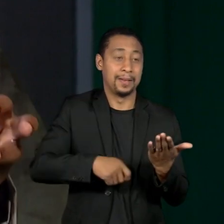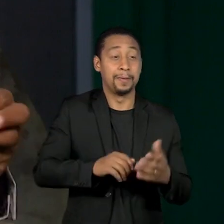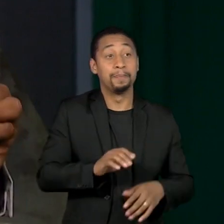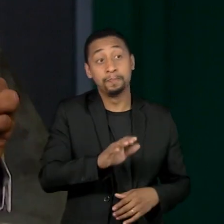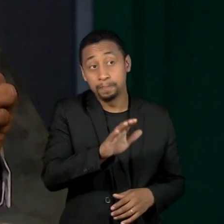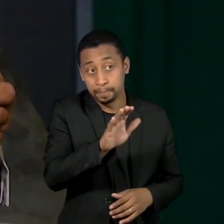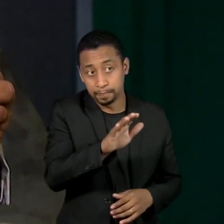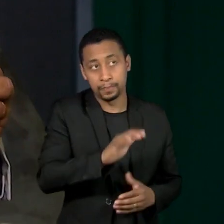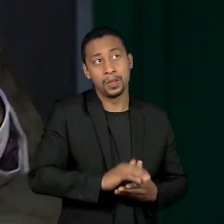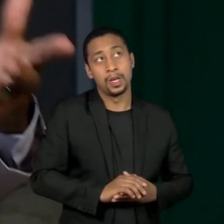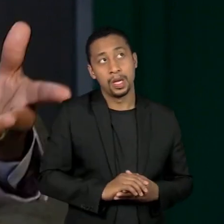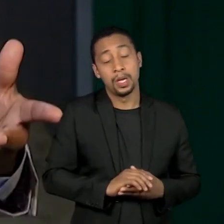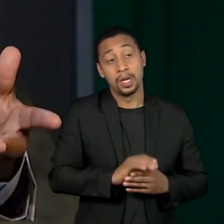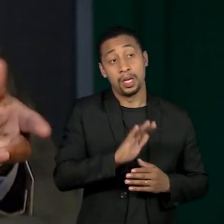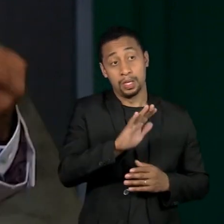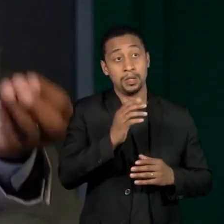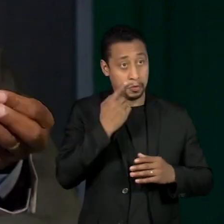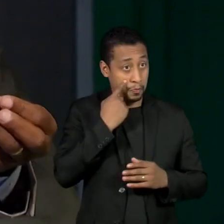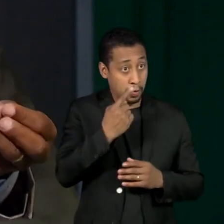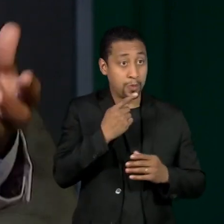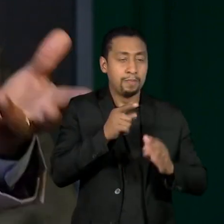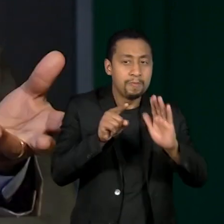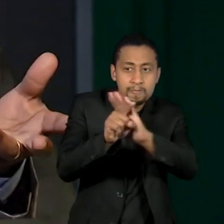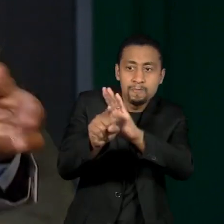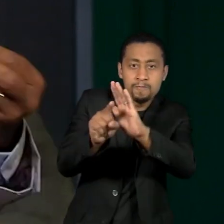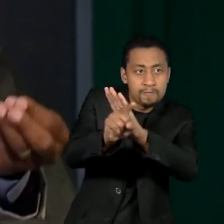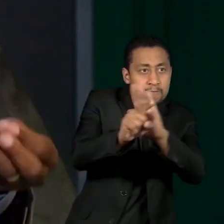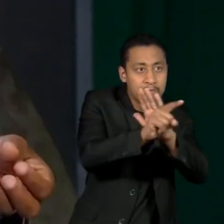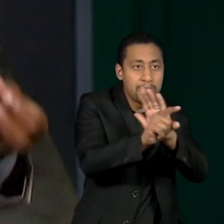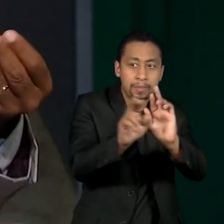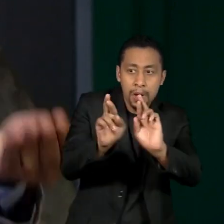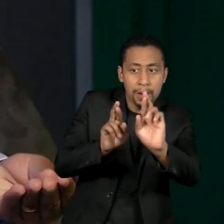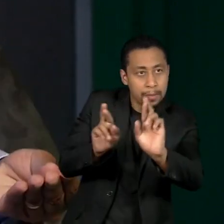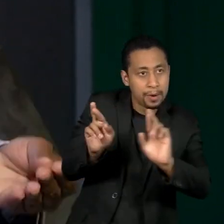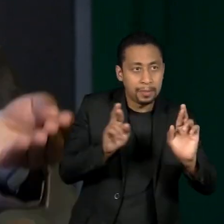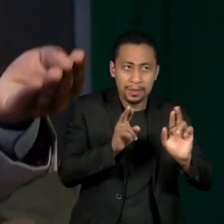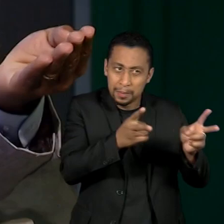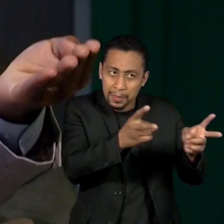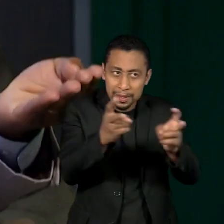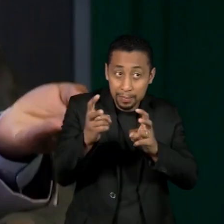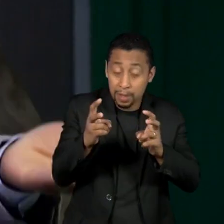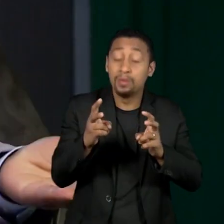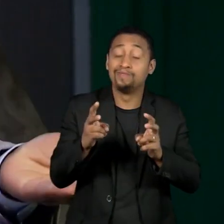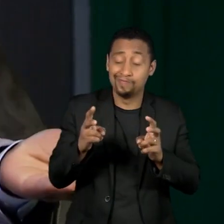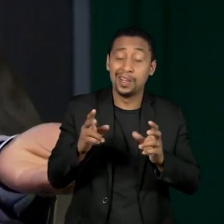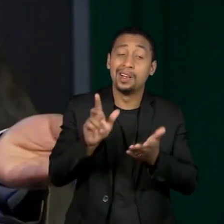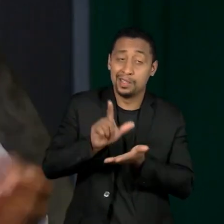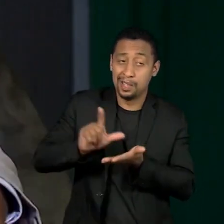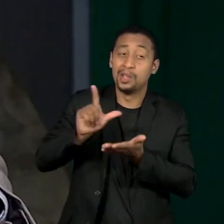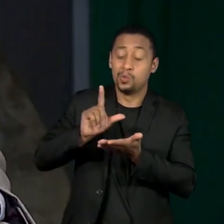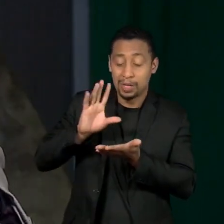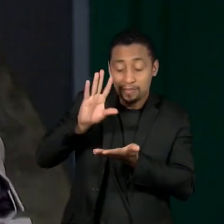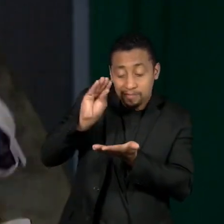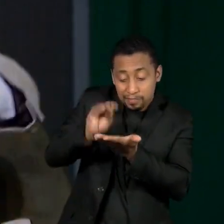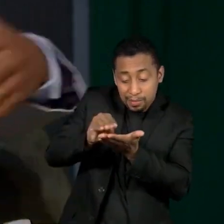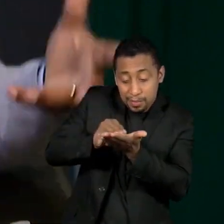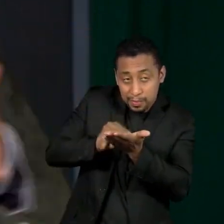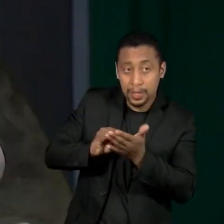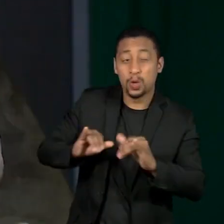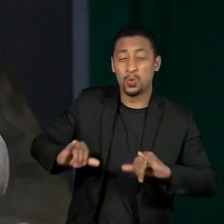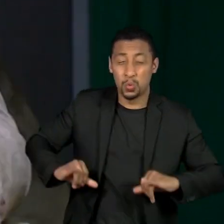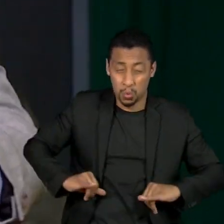entrevista que a literatura também é um espaço, um lugar de dor e de sofrimento, né? E